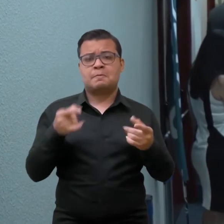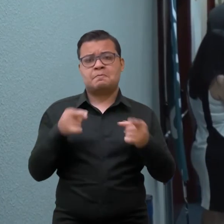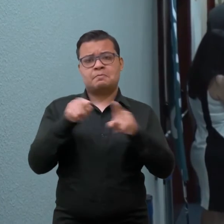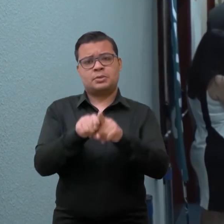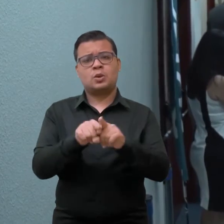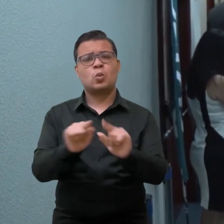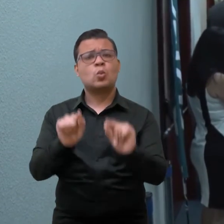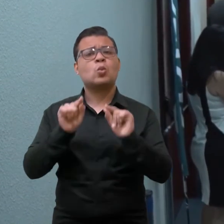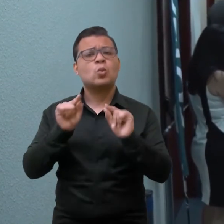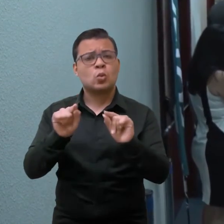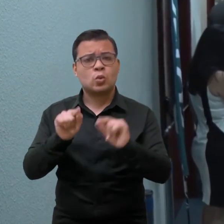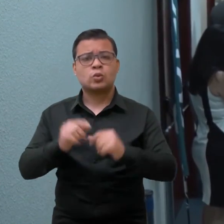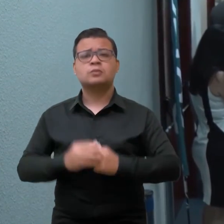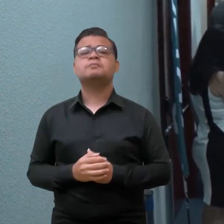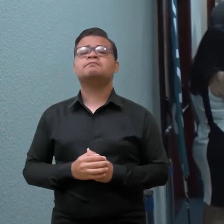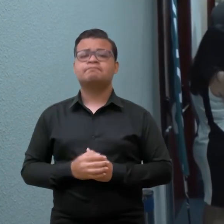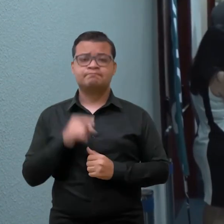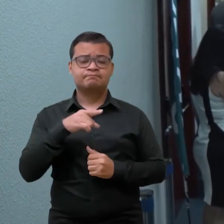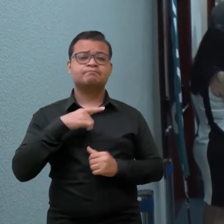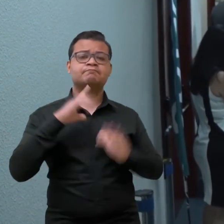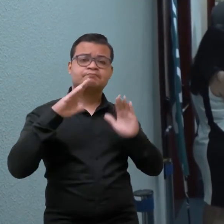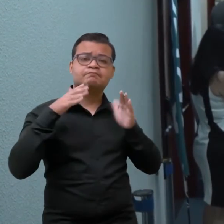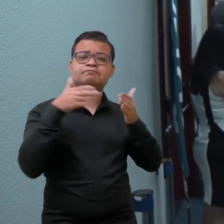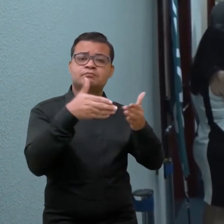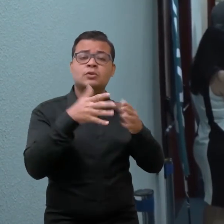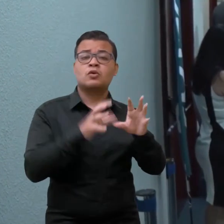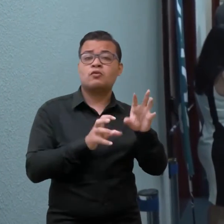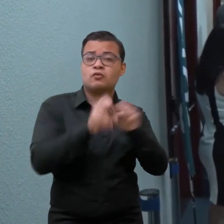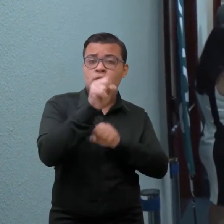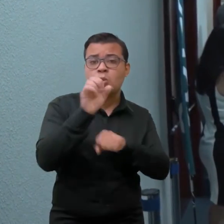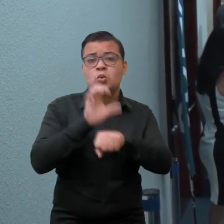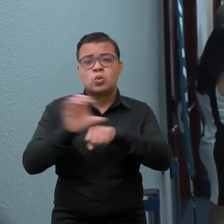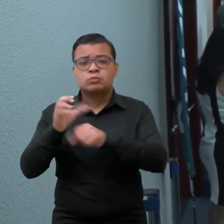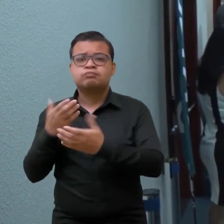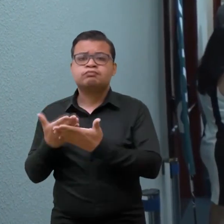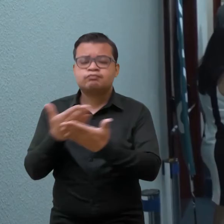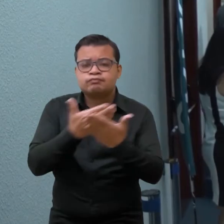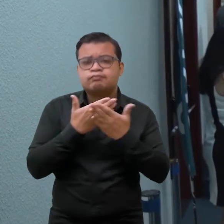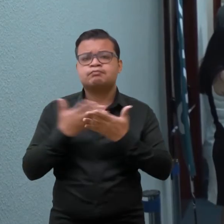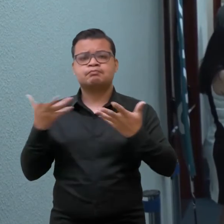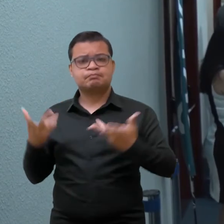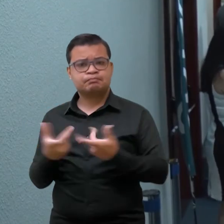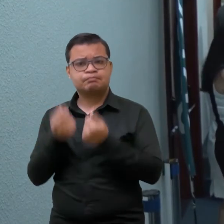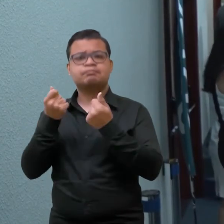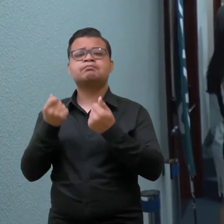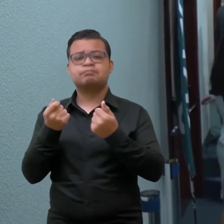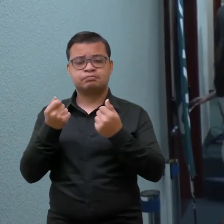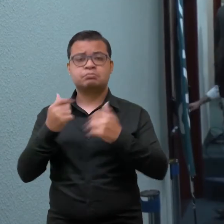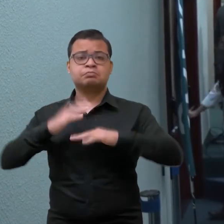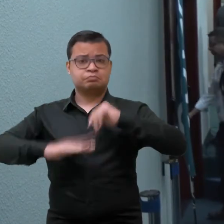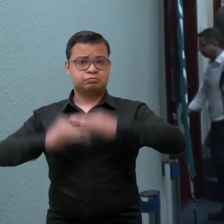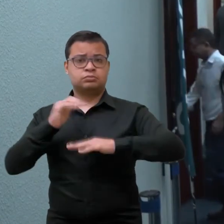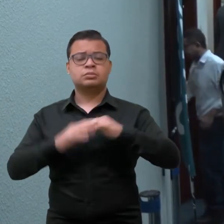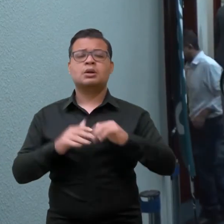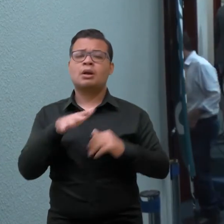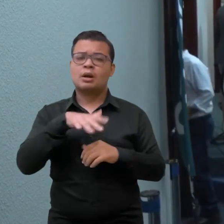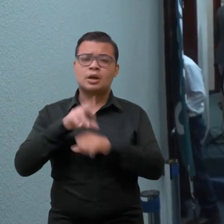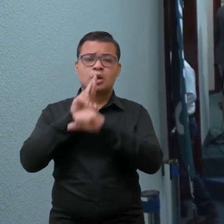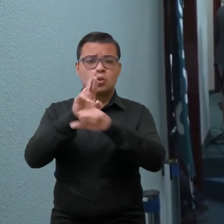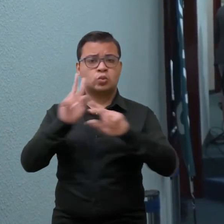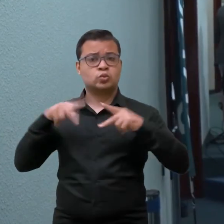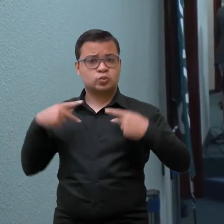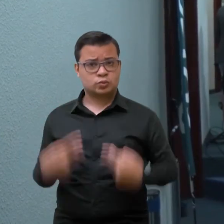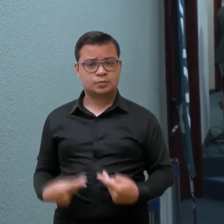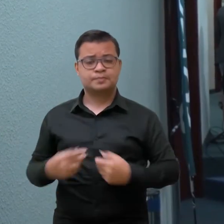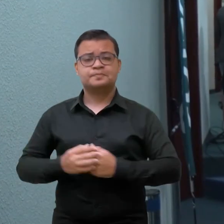tipo específico de parceria, que é aquela voltada para a formação, para a capacitação de recursos humanos,